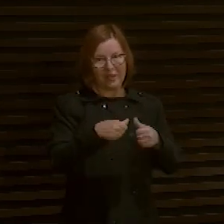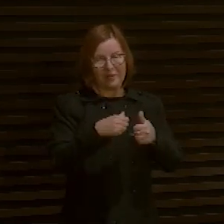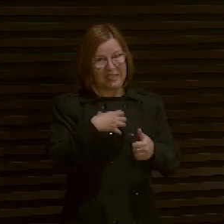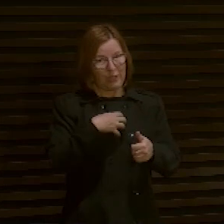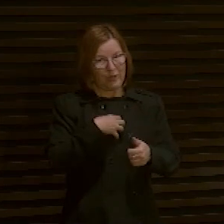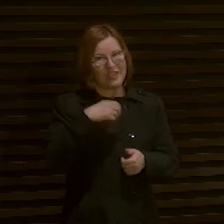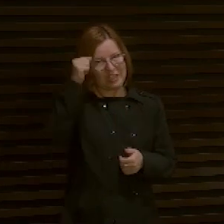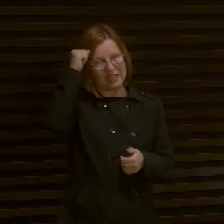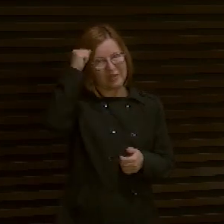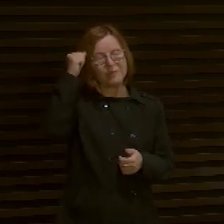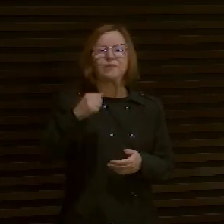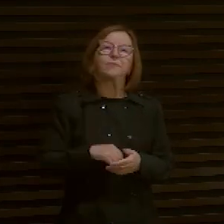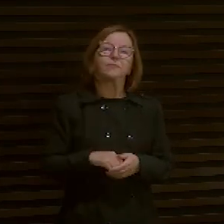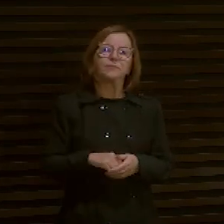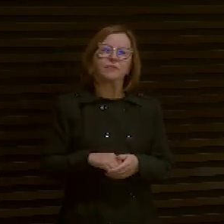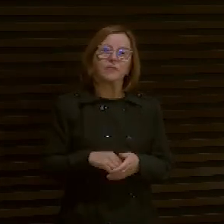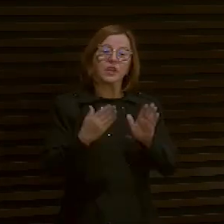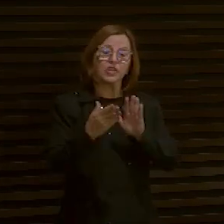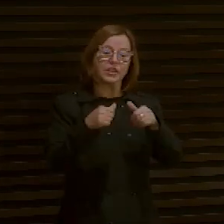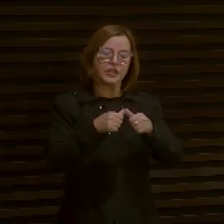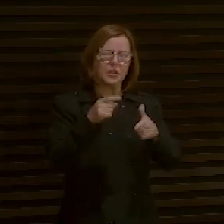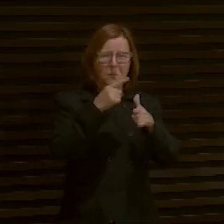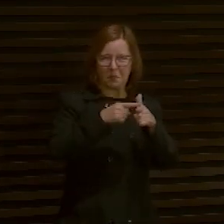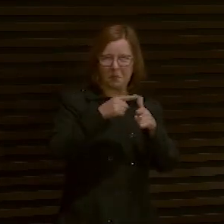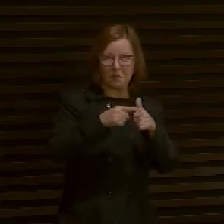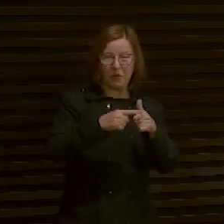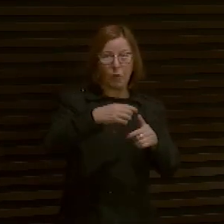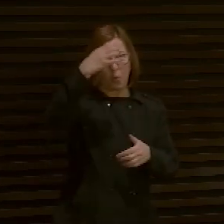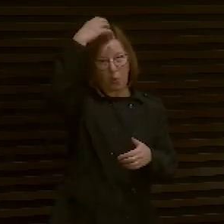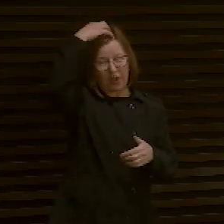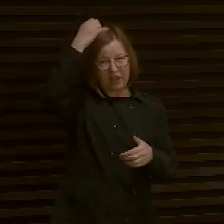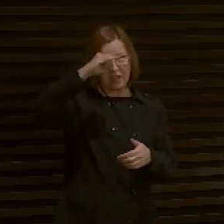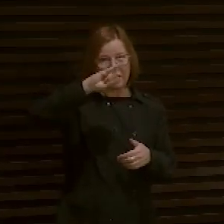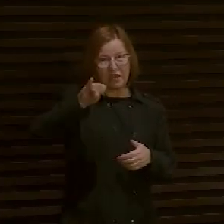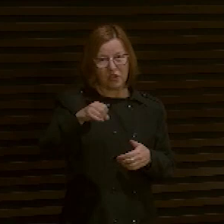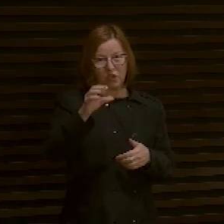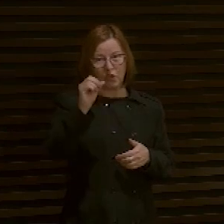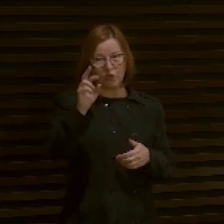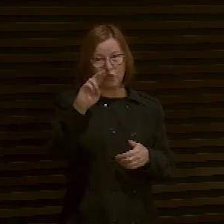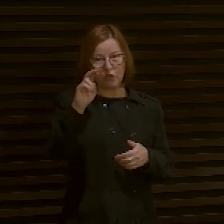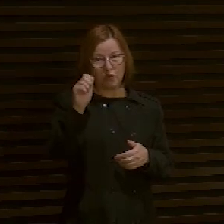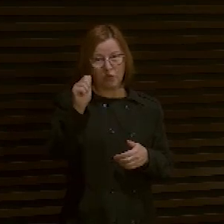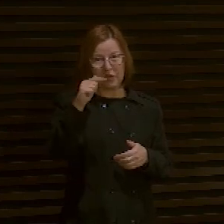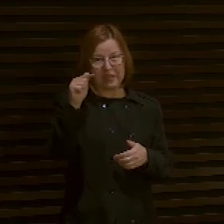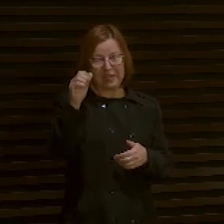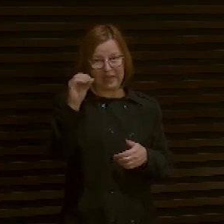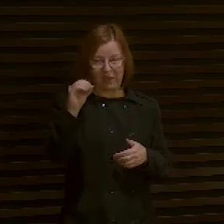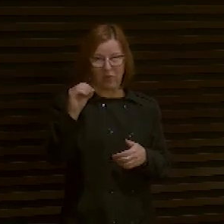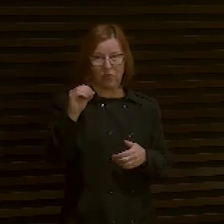E diante dessa situação desesperadora, o rei Jorão, filho de Acabe e Jezabel, o que ele poderia